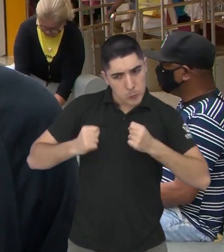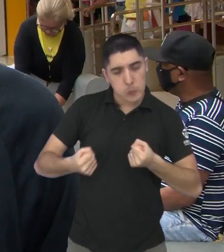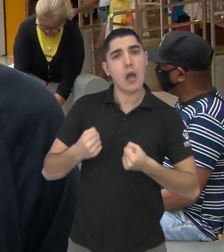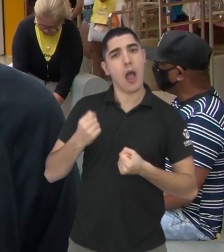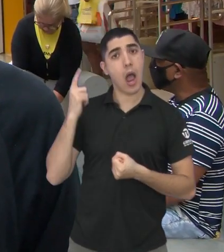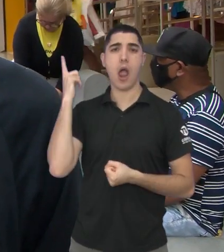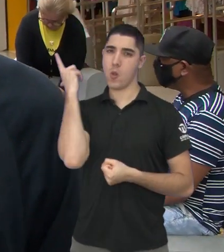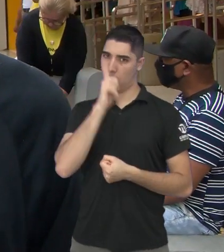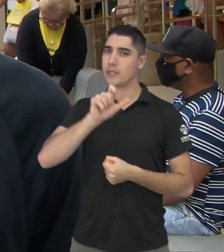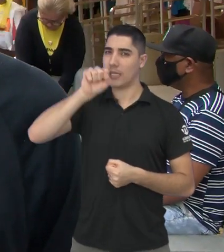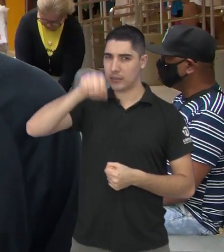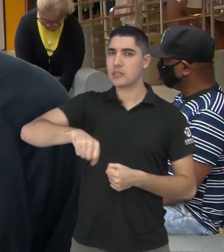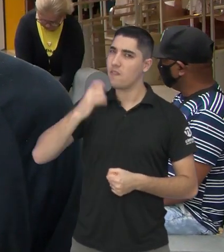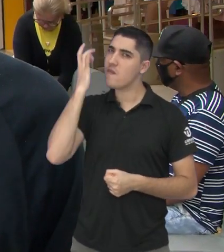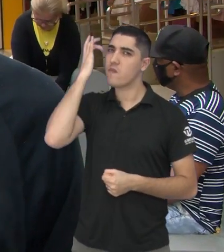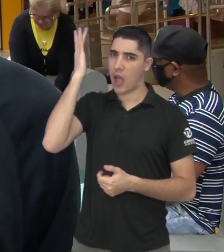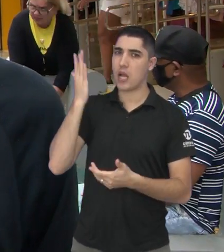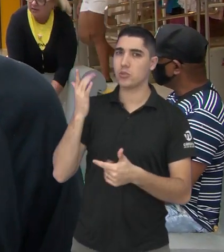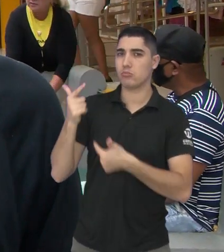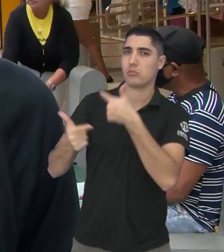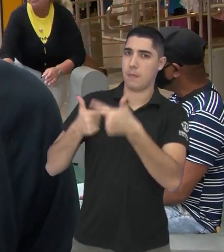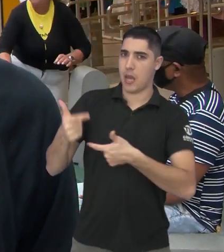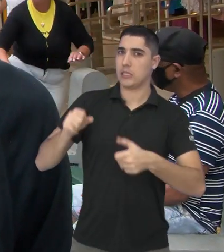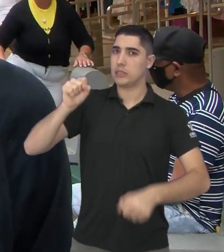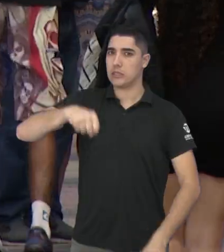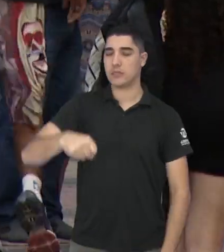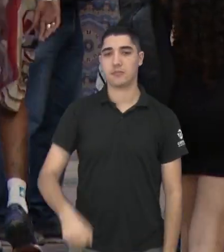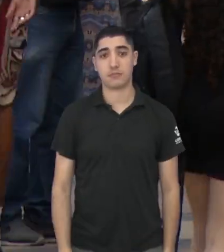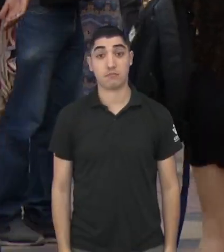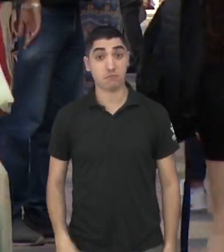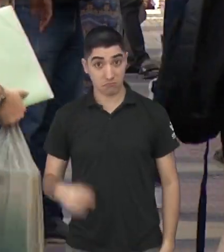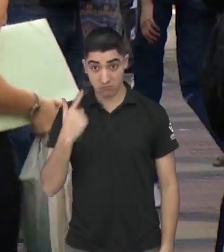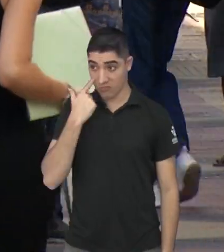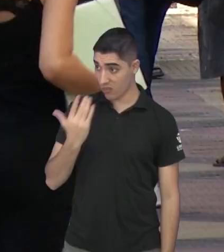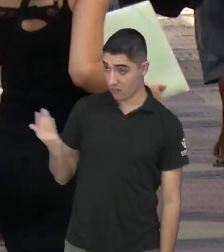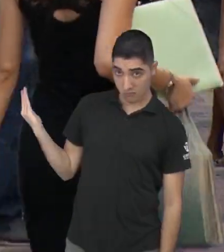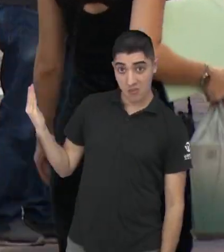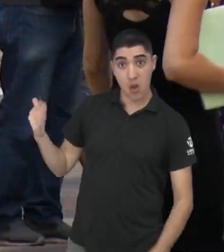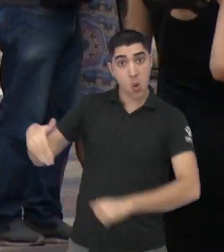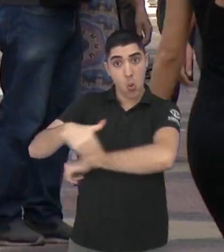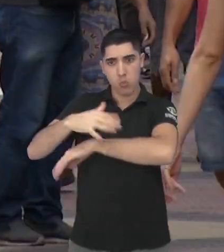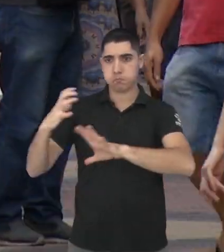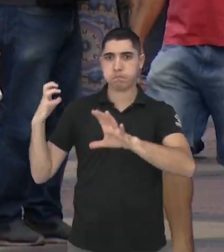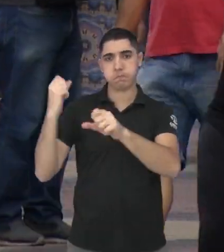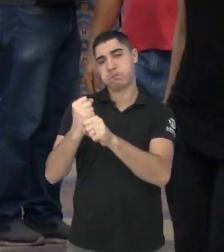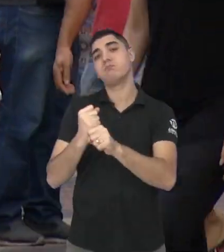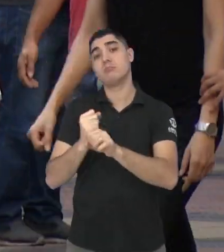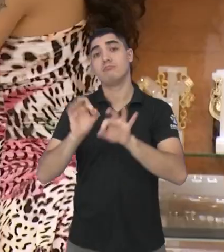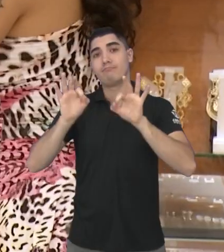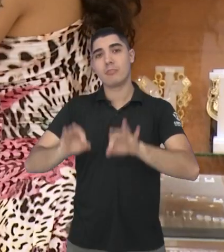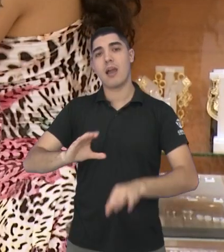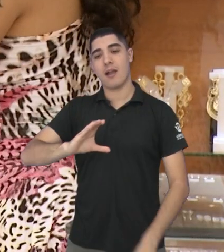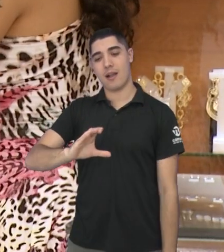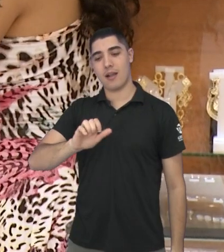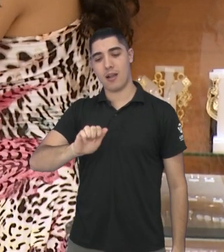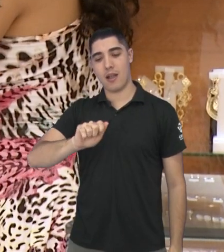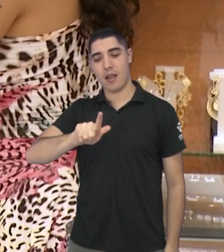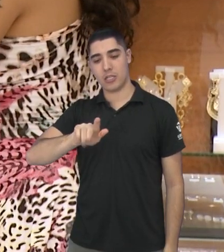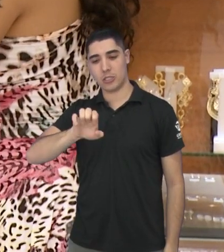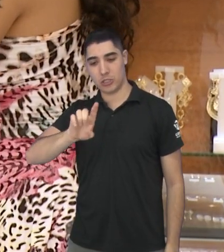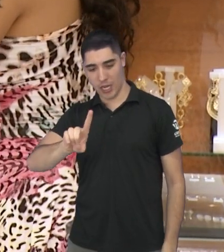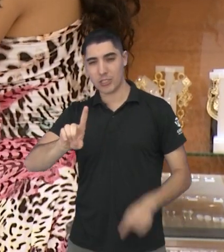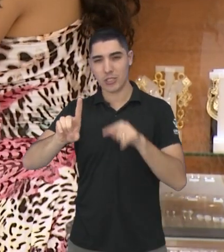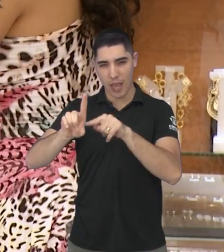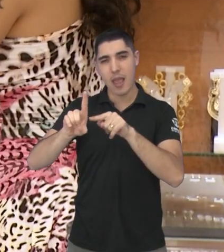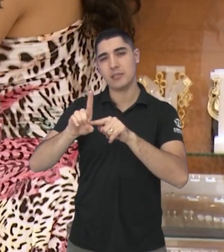e se esforçar eu acho que você consegue consegue fácil emprego e esse cenário nas ruas se confirma números dados do